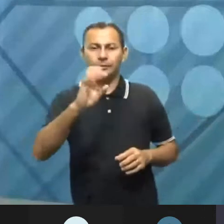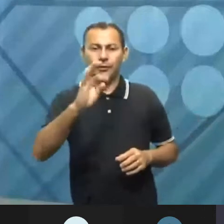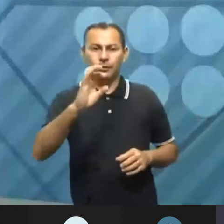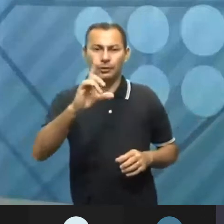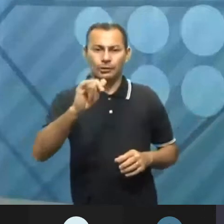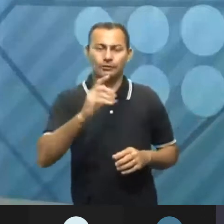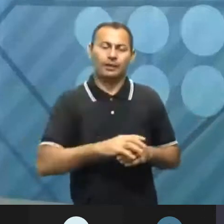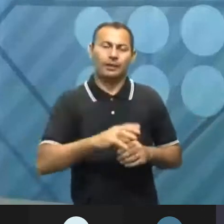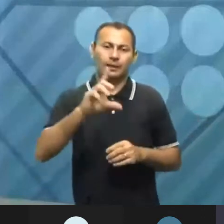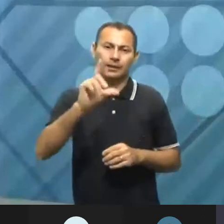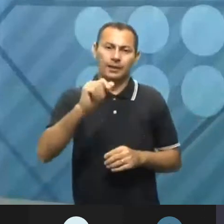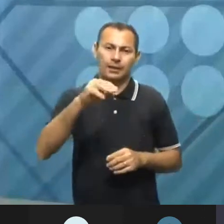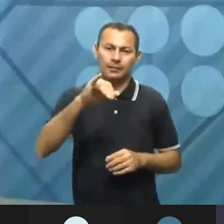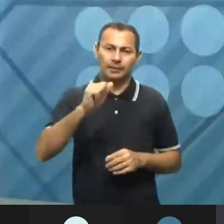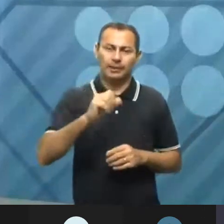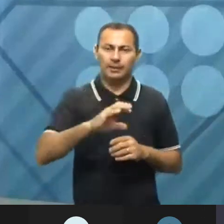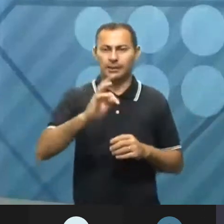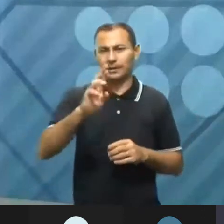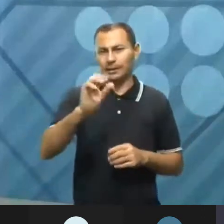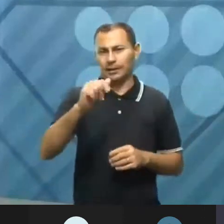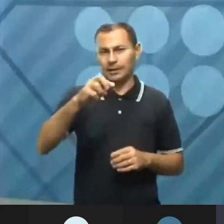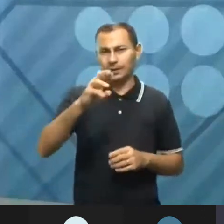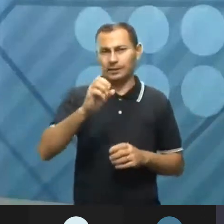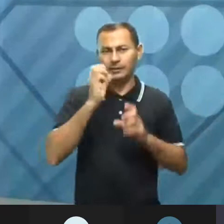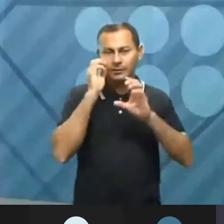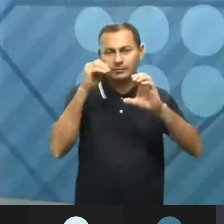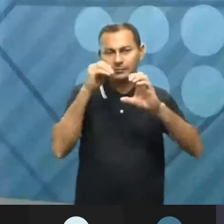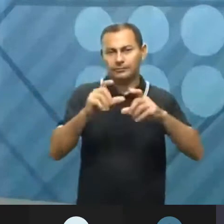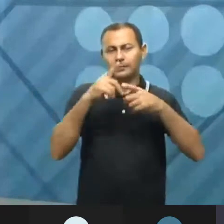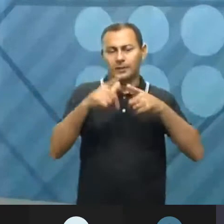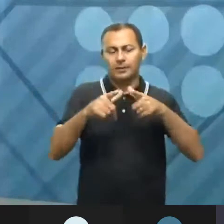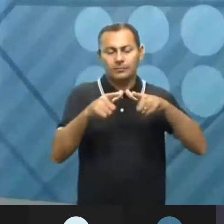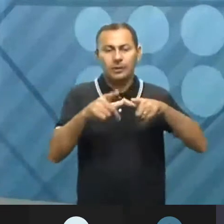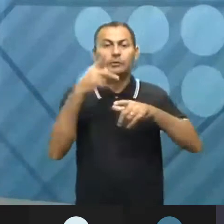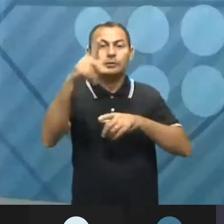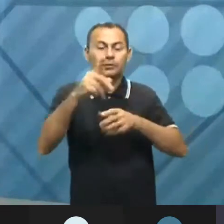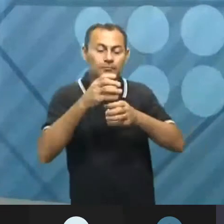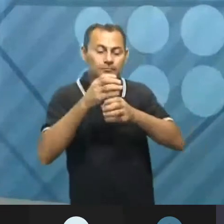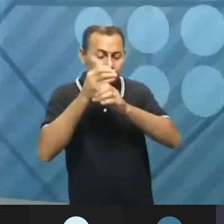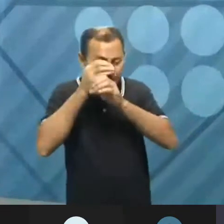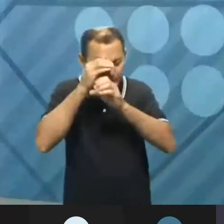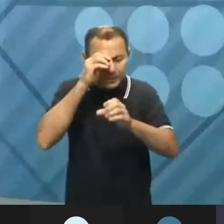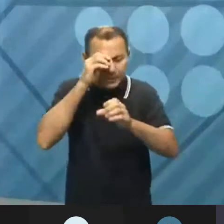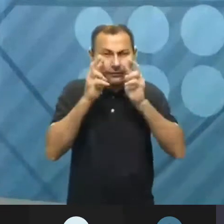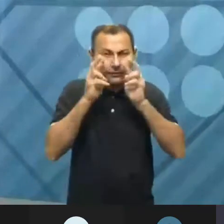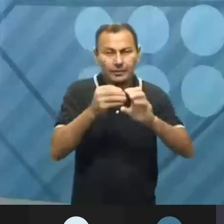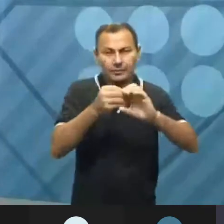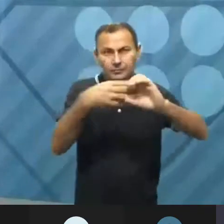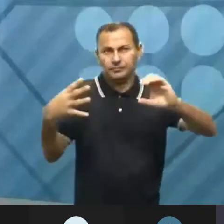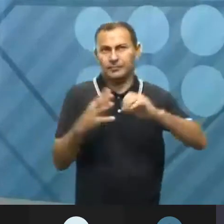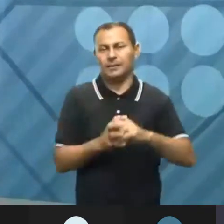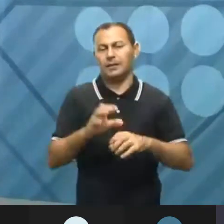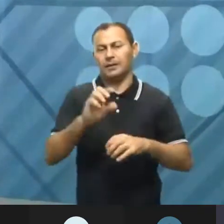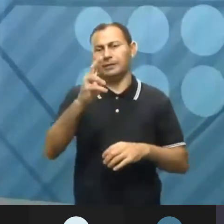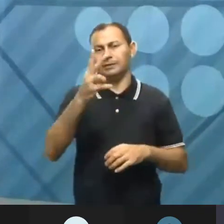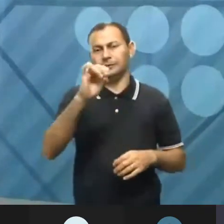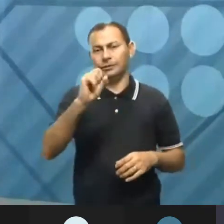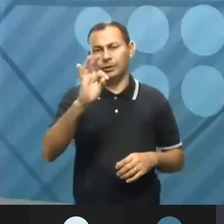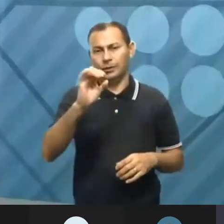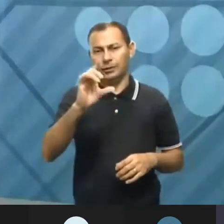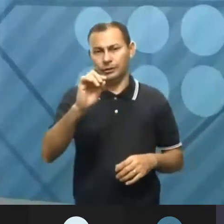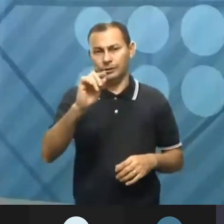da nossa lâmina de traqueia. Então, coloca aí junto comigo a lâmina no seu microscópio para a gente começar a observar as características